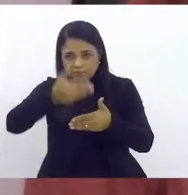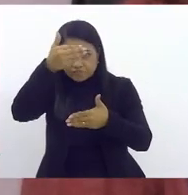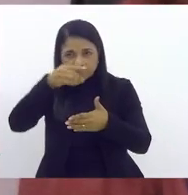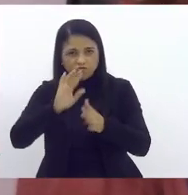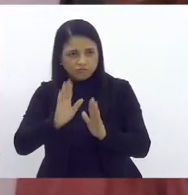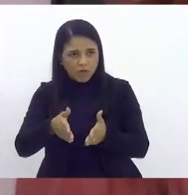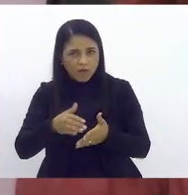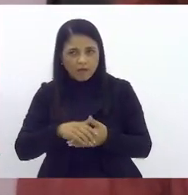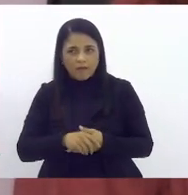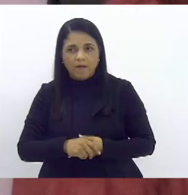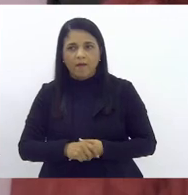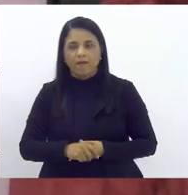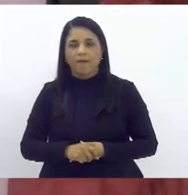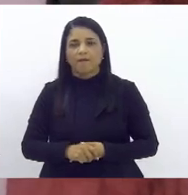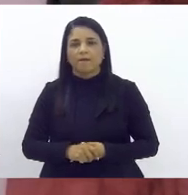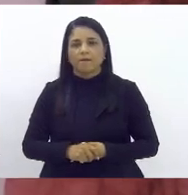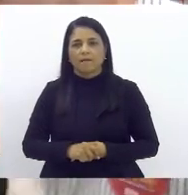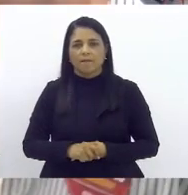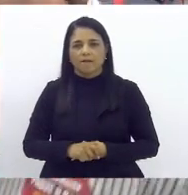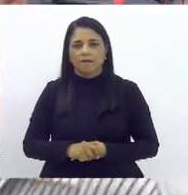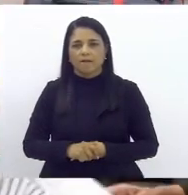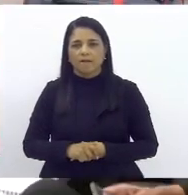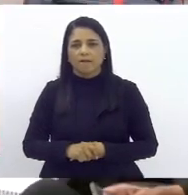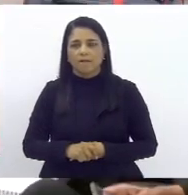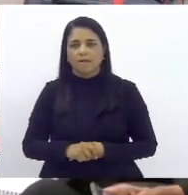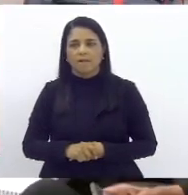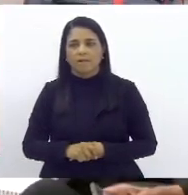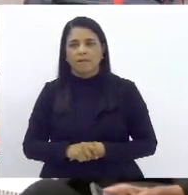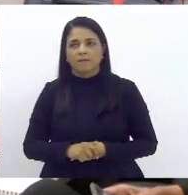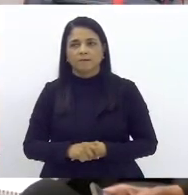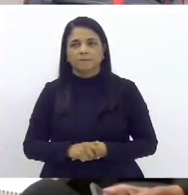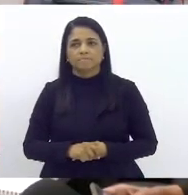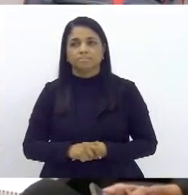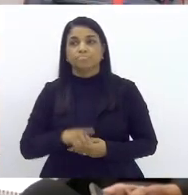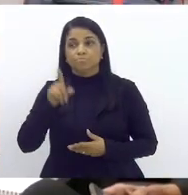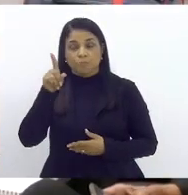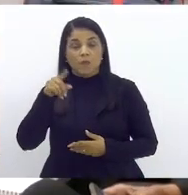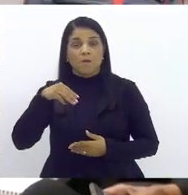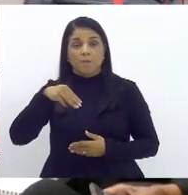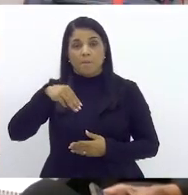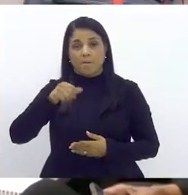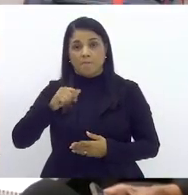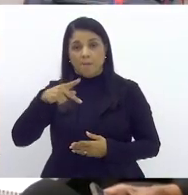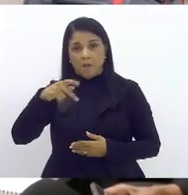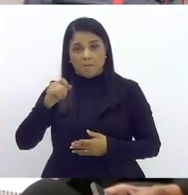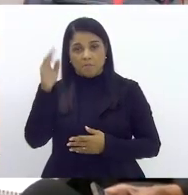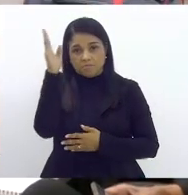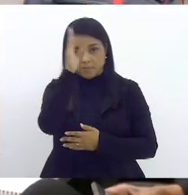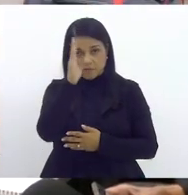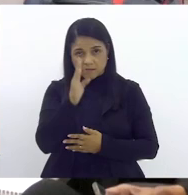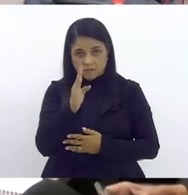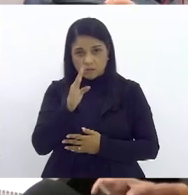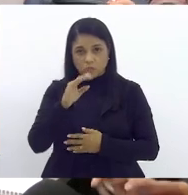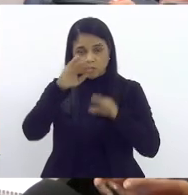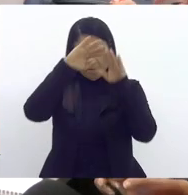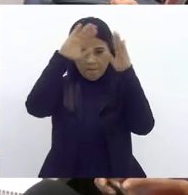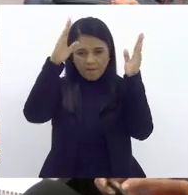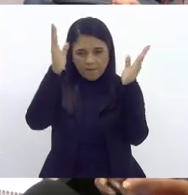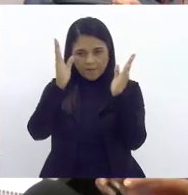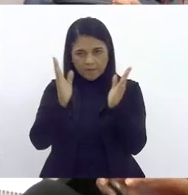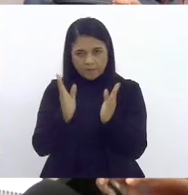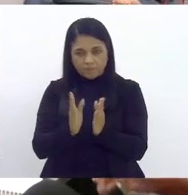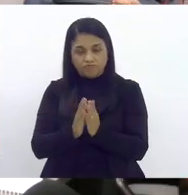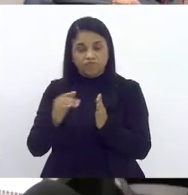lá? Tá. Então, aí esse é o mapa, né, do Brasil, aí as pessoas entram, mandam